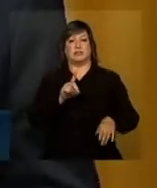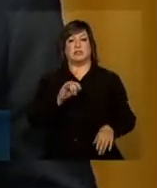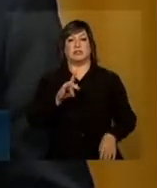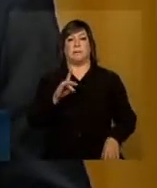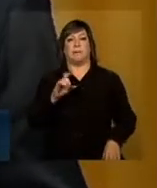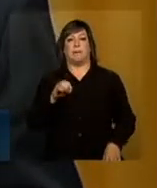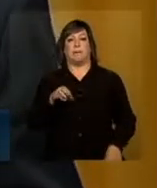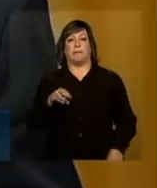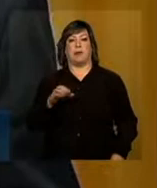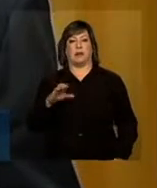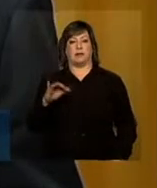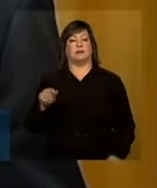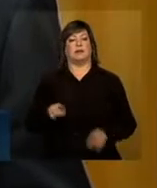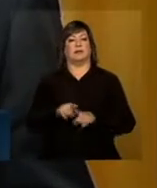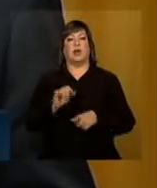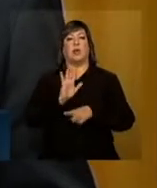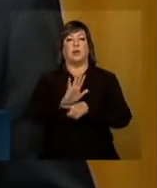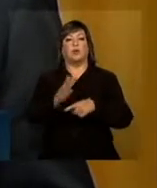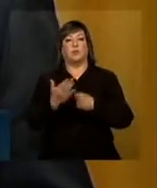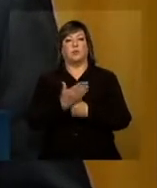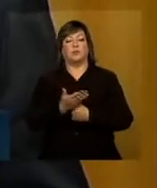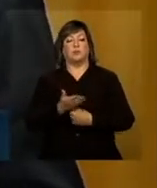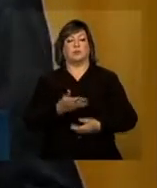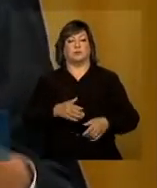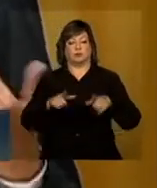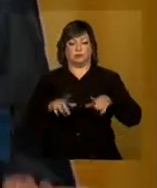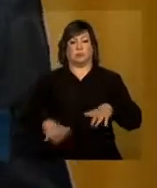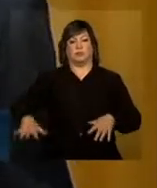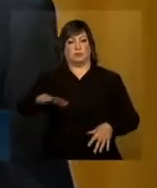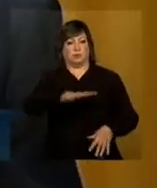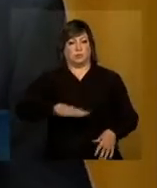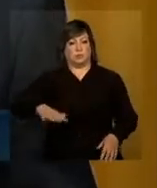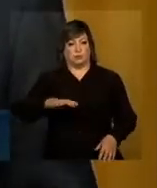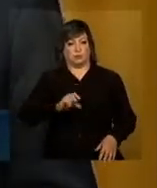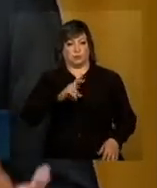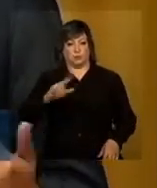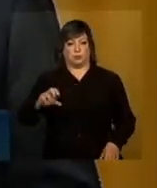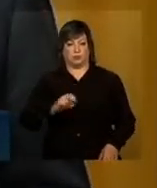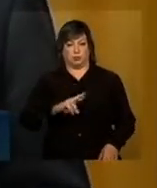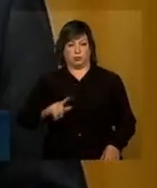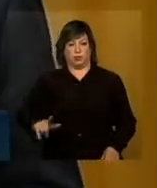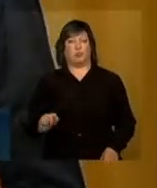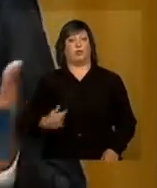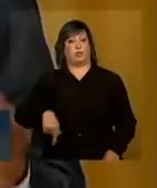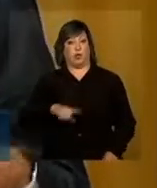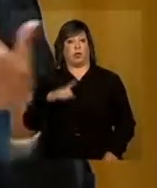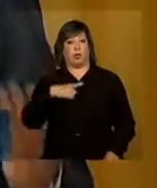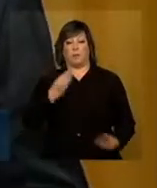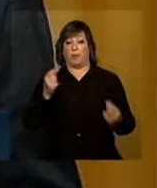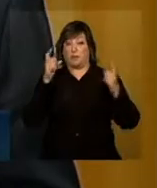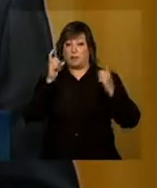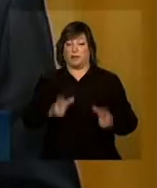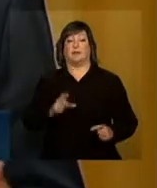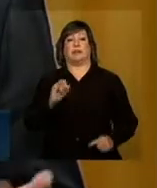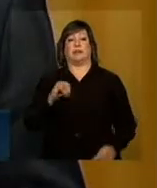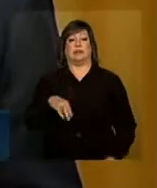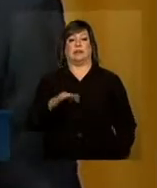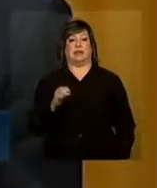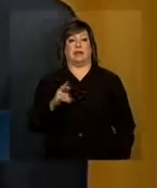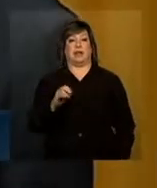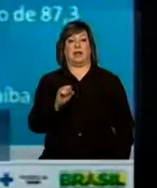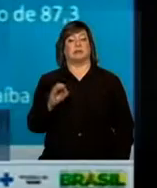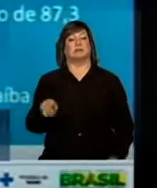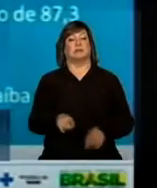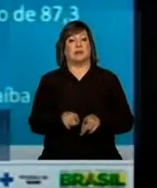áreas do governo brasileiro, de cooperação, principalmente regional, a cooperação Sul-Sul, que nos interessa muito e que também tem nos